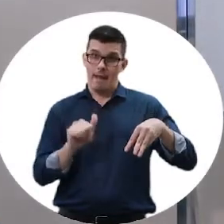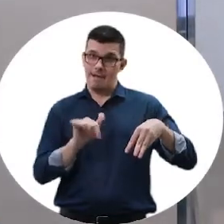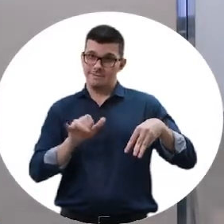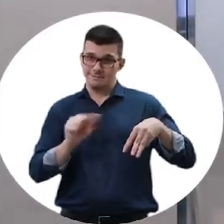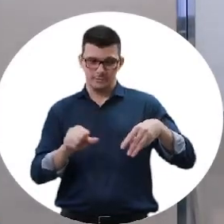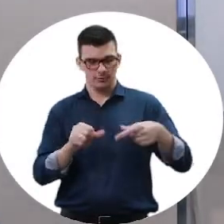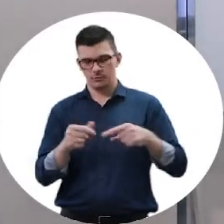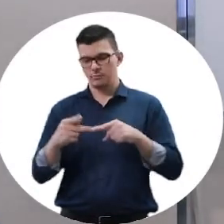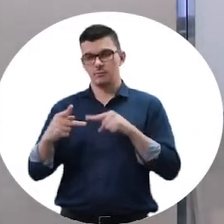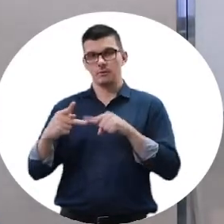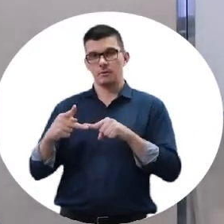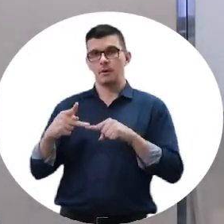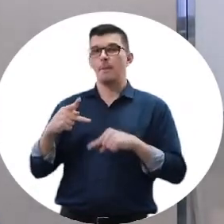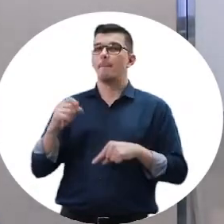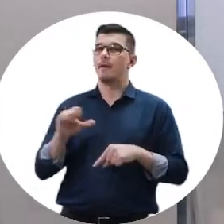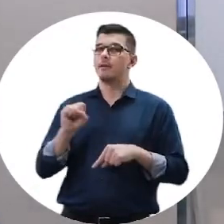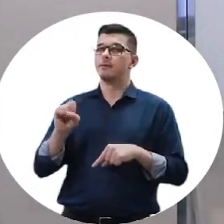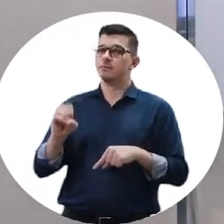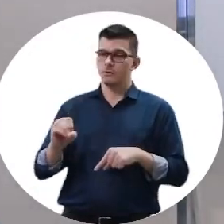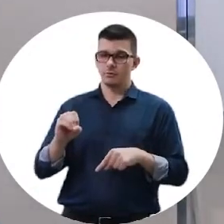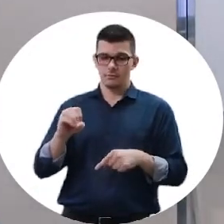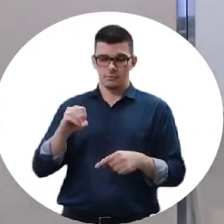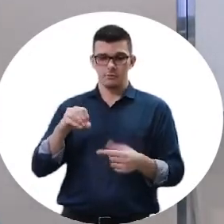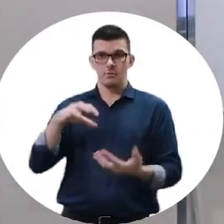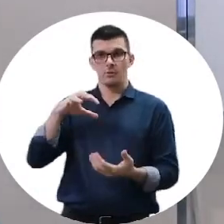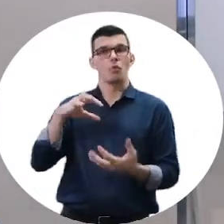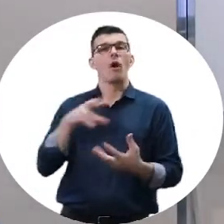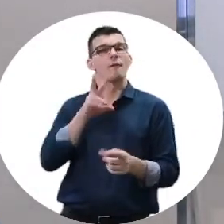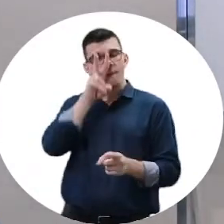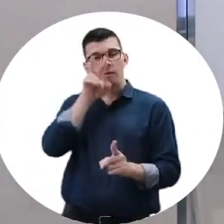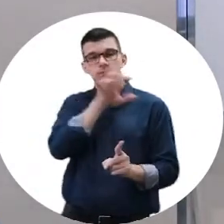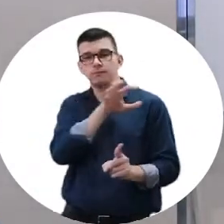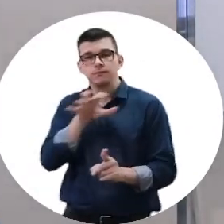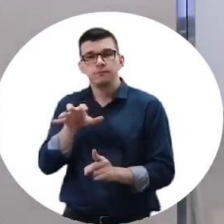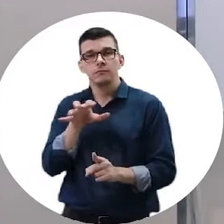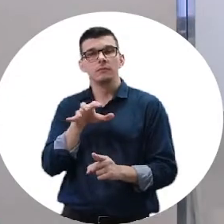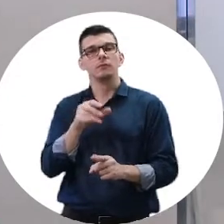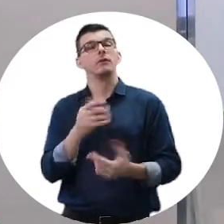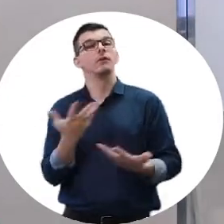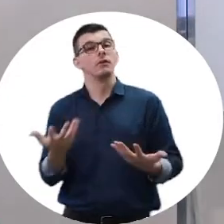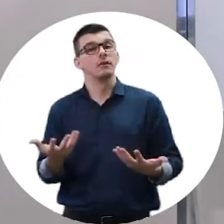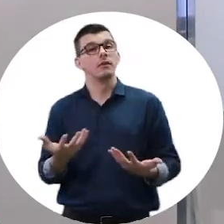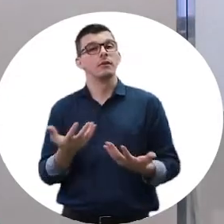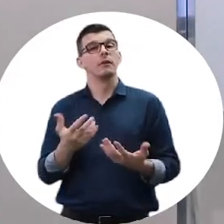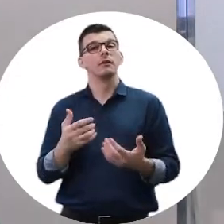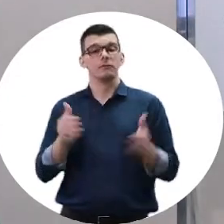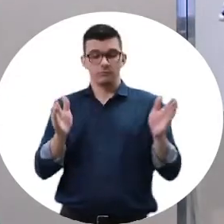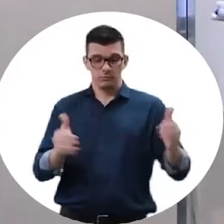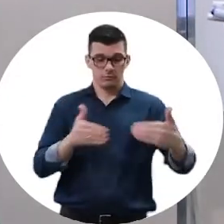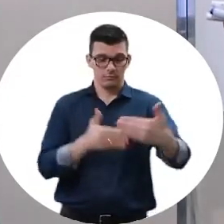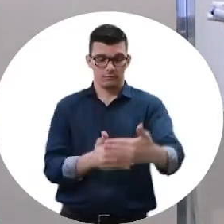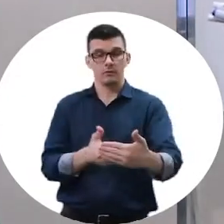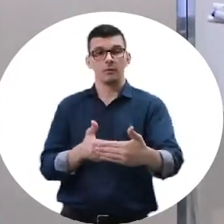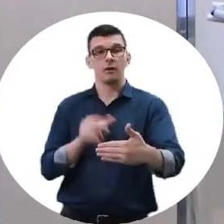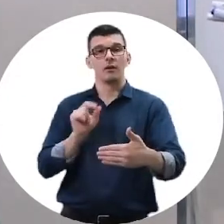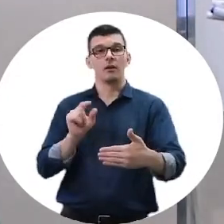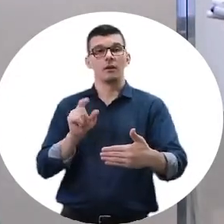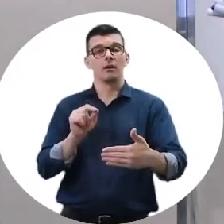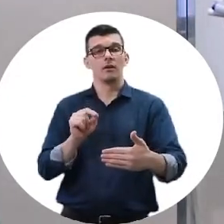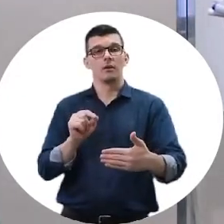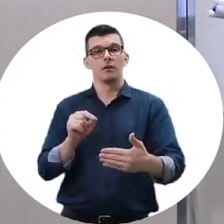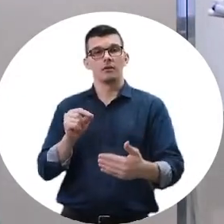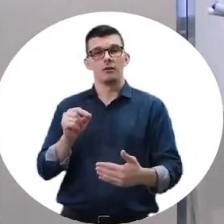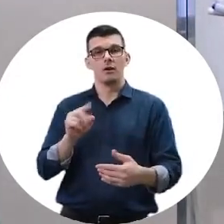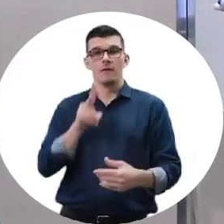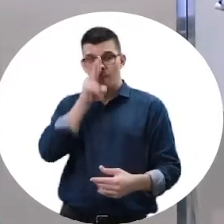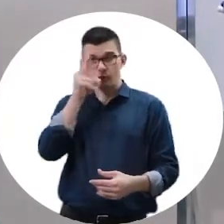está a reação dessa força peso? No centro da Terra. Qual é a outra força que está atuando em cima desse bloco? Outra força que está atuando em cima desse bloco